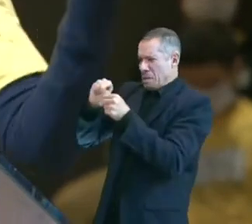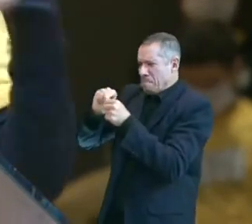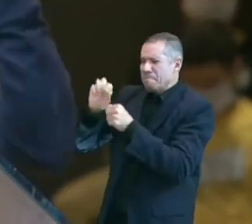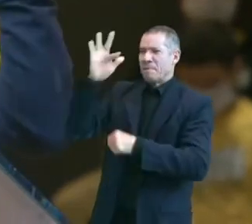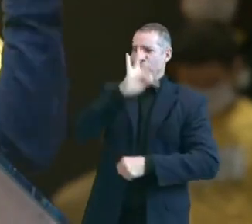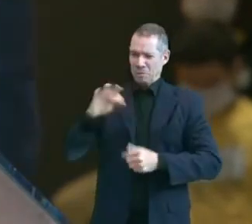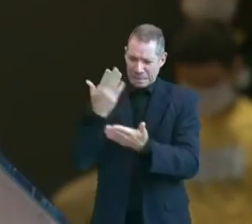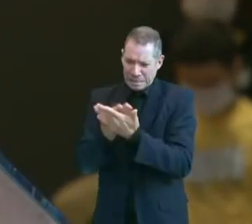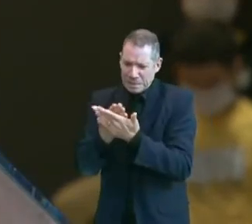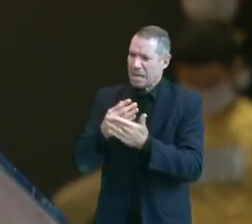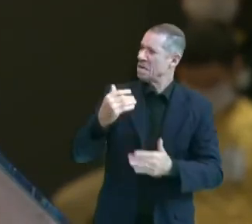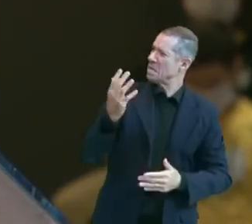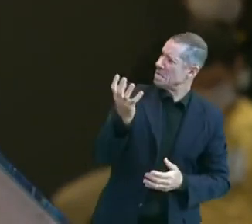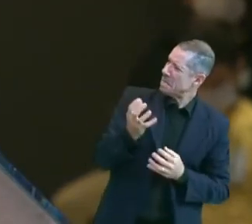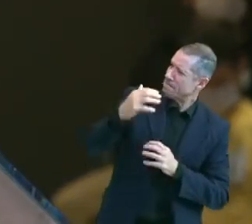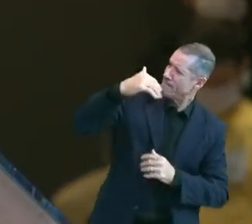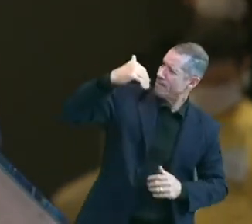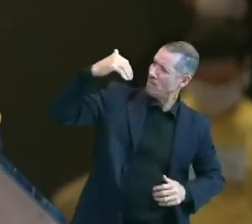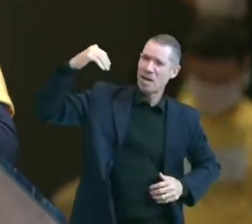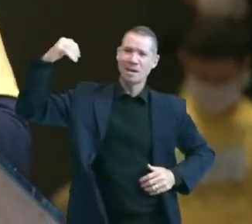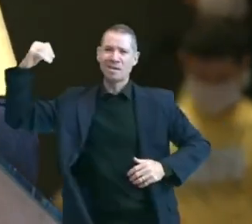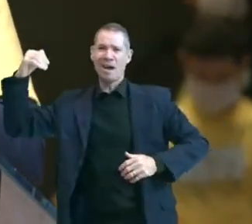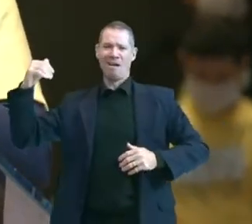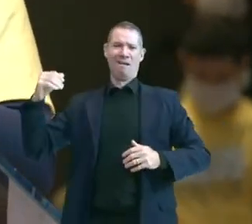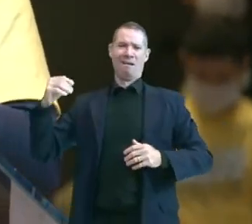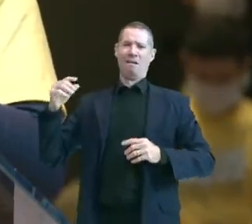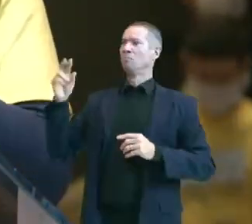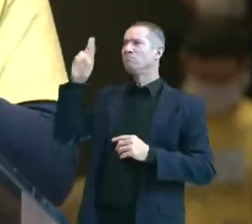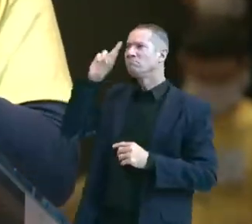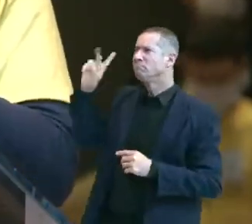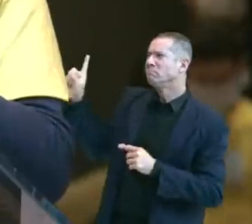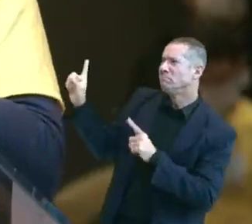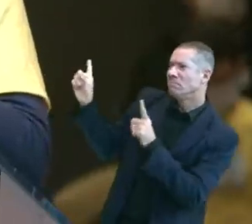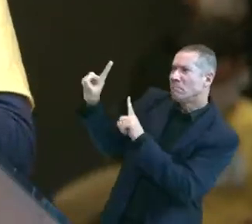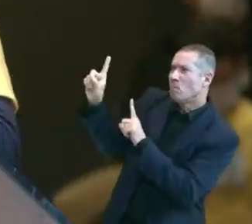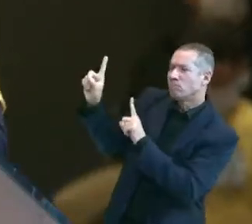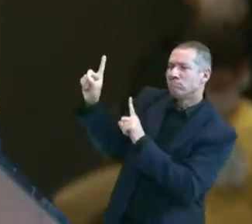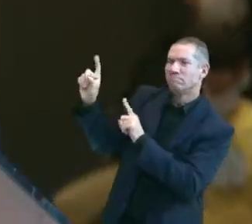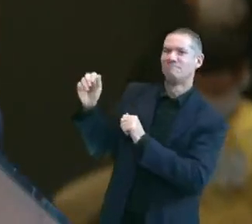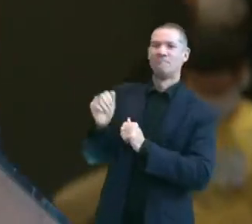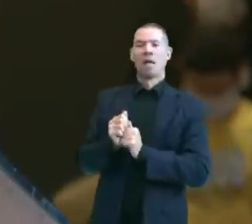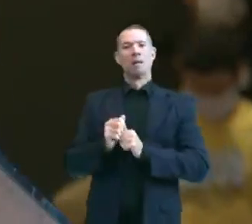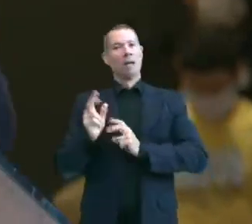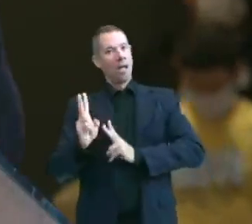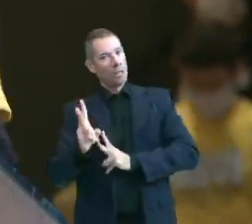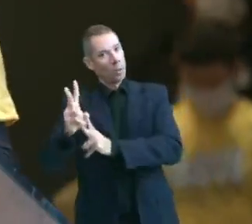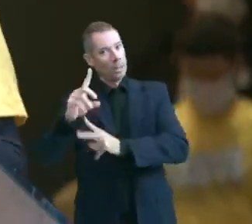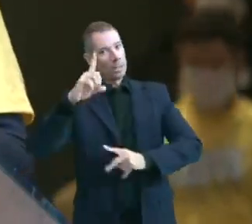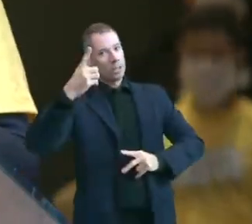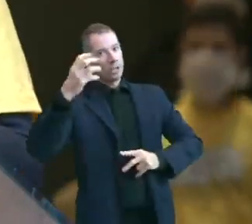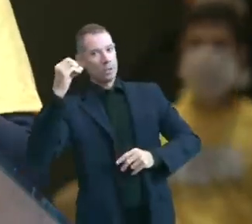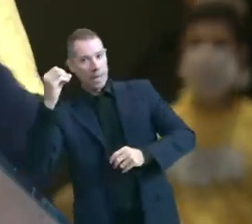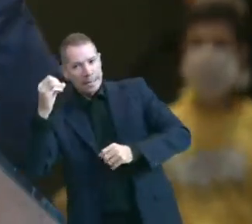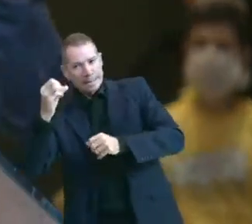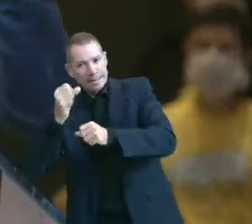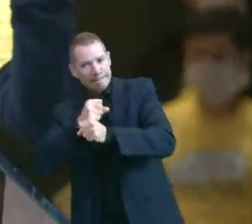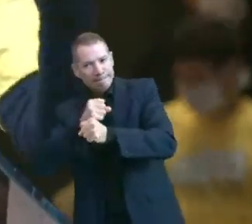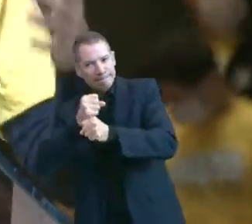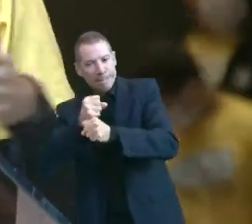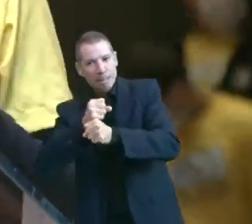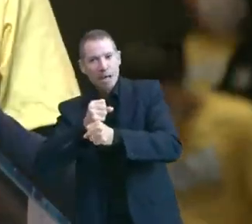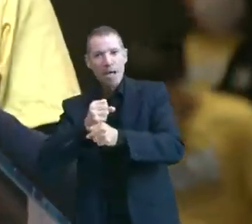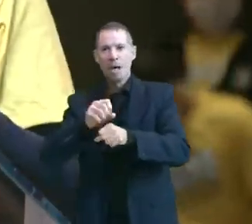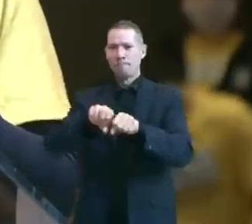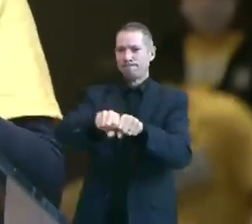quero estudar, eu quero viajar. E eu disse não para o Senhor. E durante 10 anos, fiz